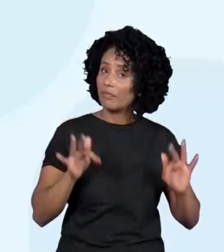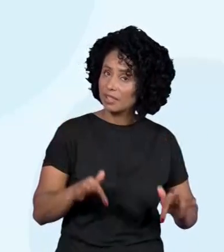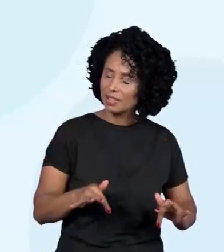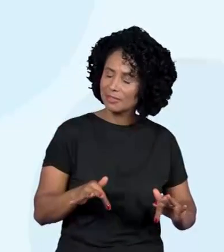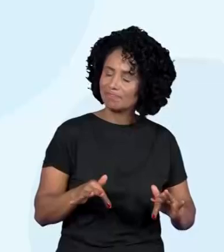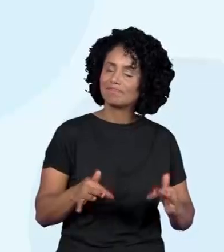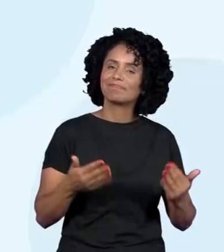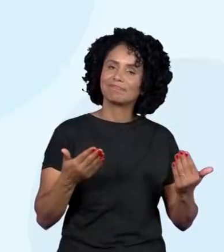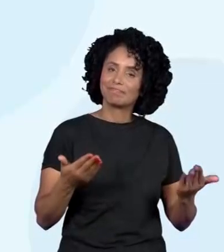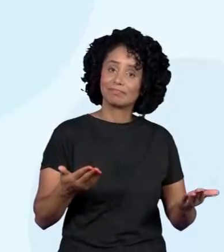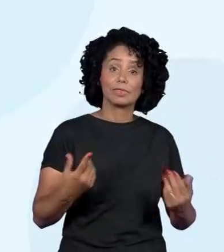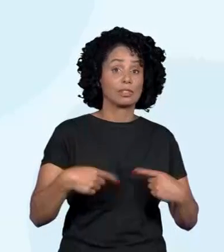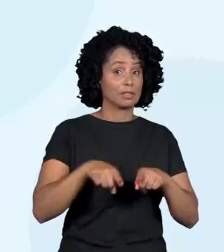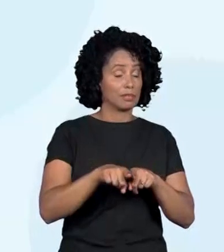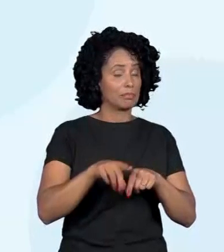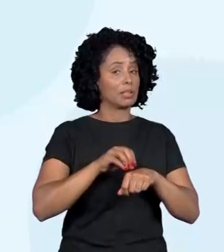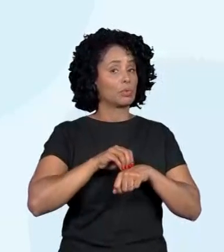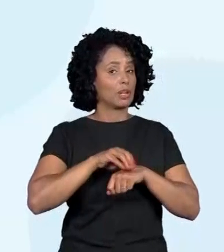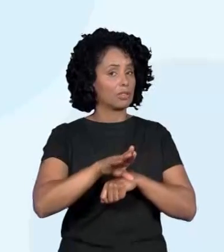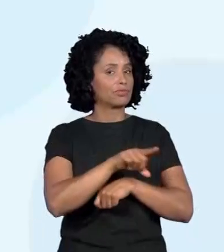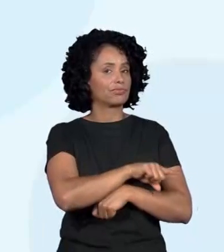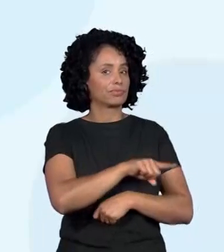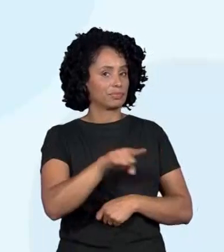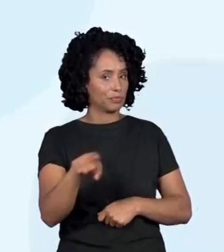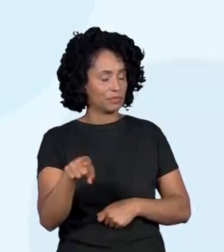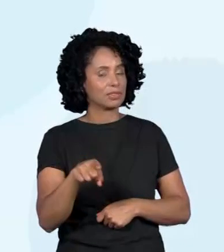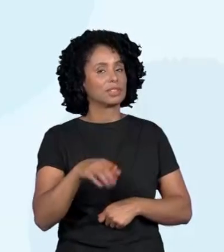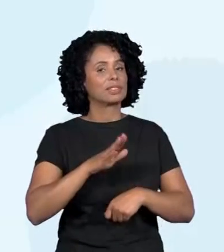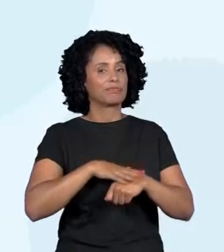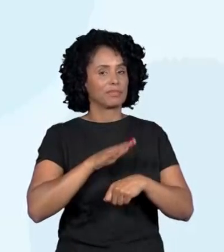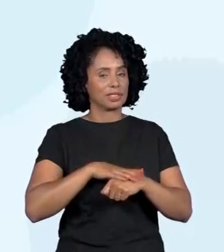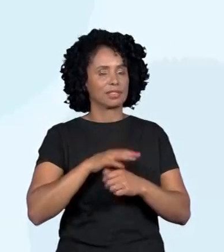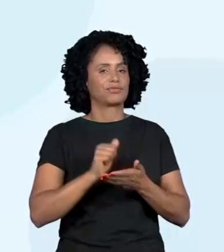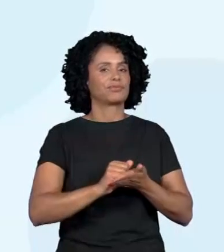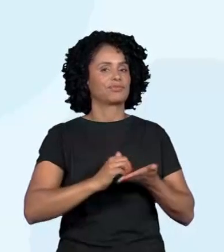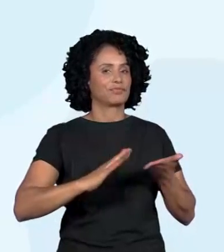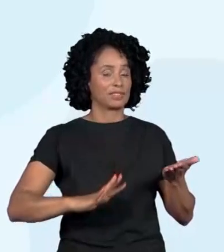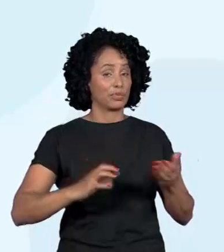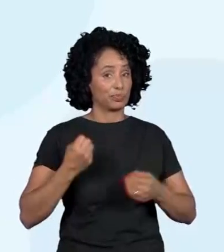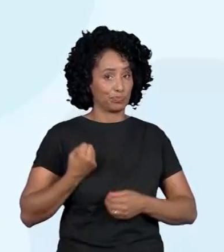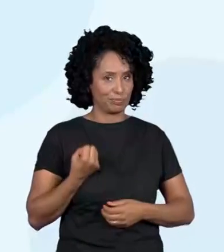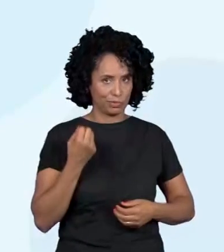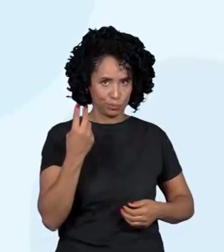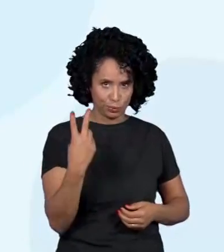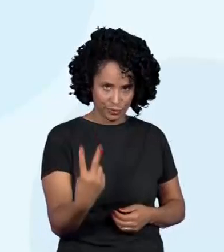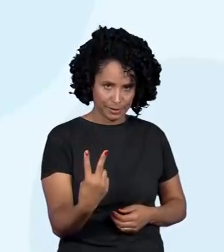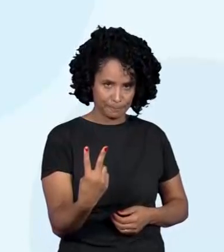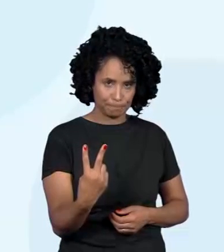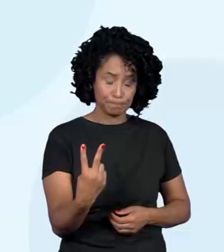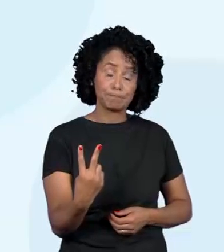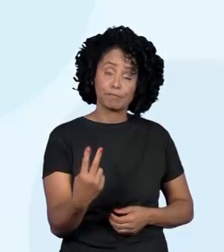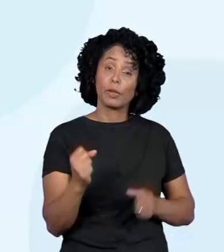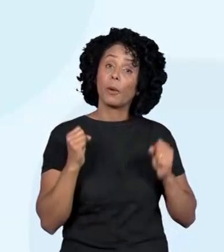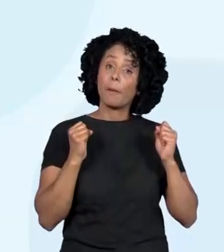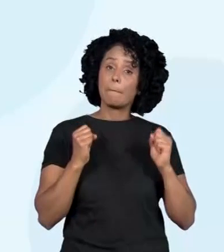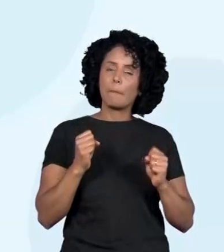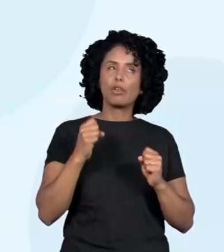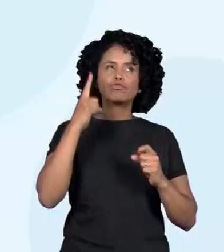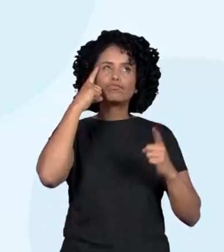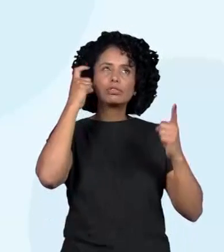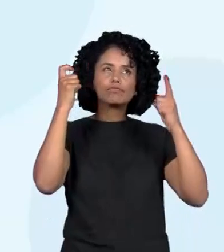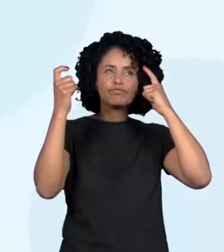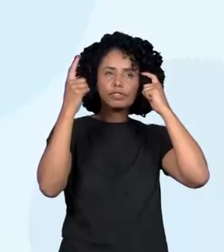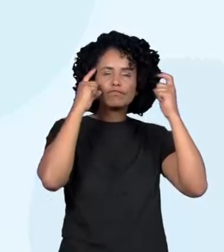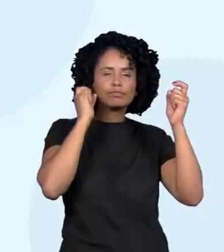aula e vou deixar para vocês a realização da atividade 2 para colocarem a sua